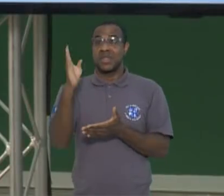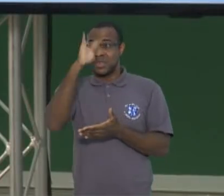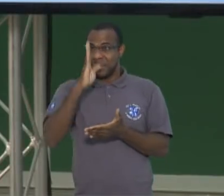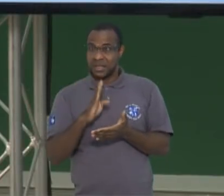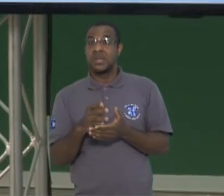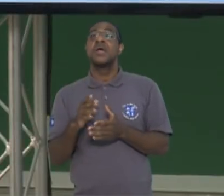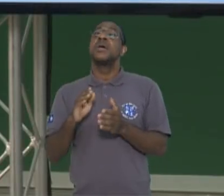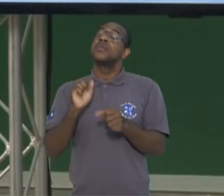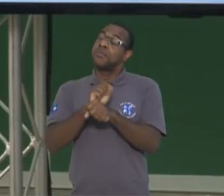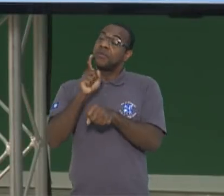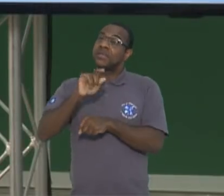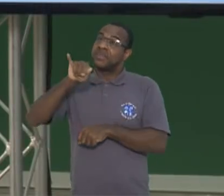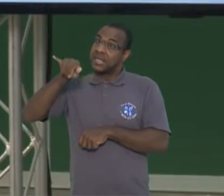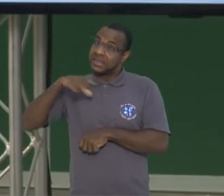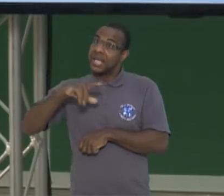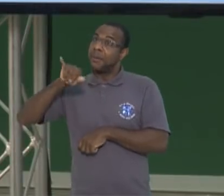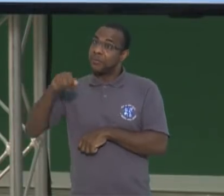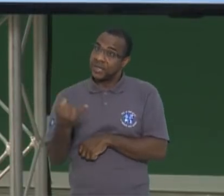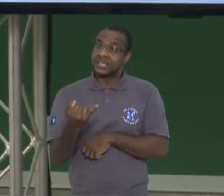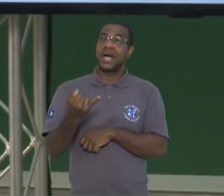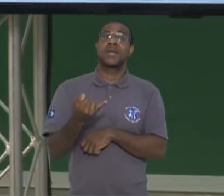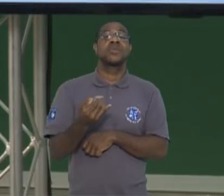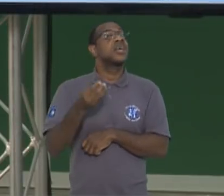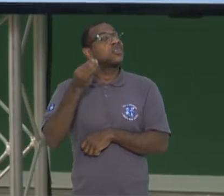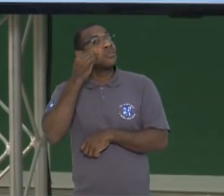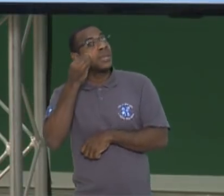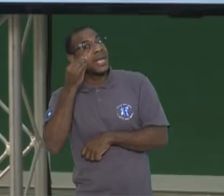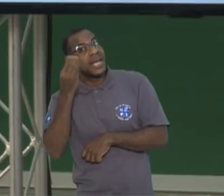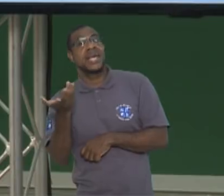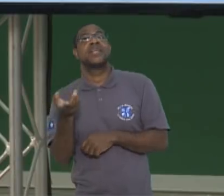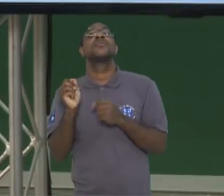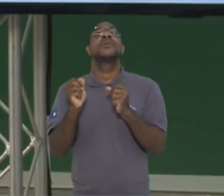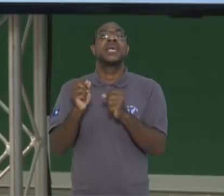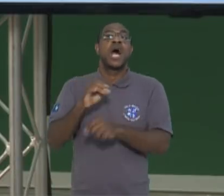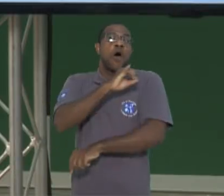tenham aproveitado, experimentem aí, né, essa oficina de